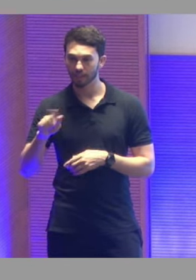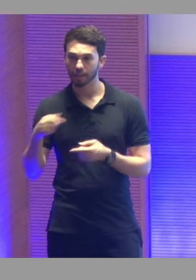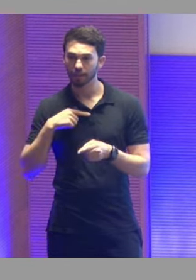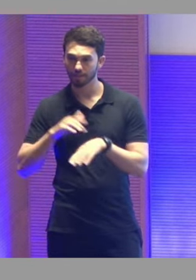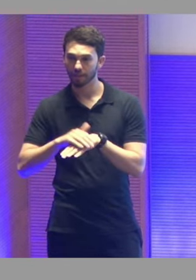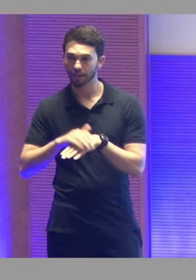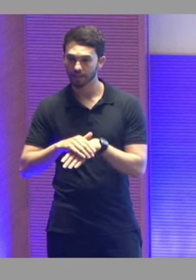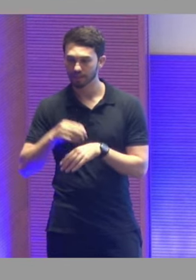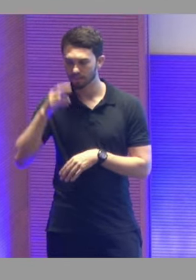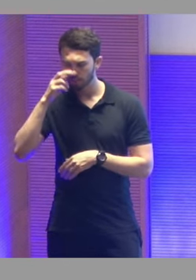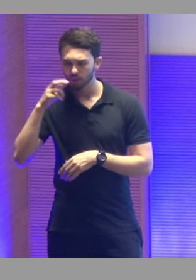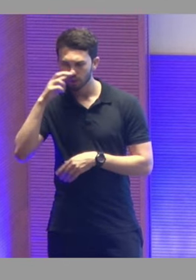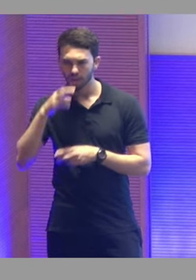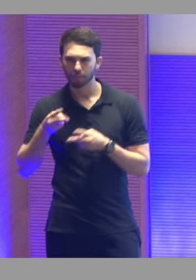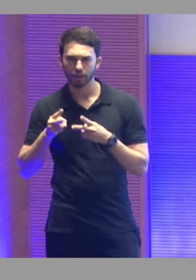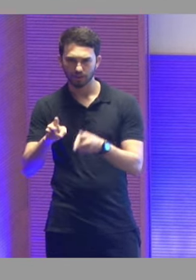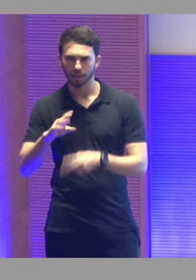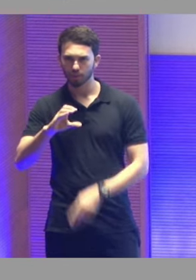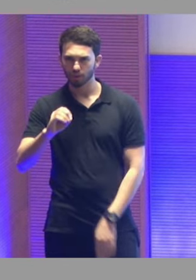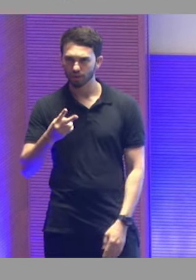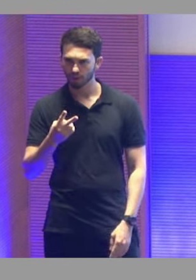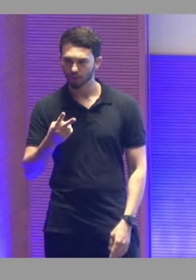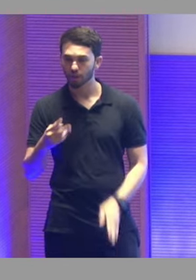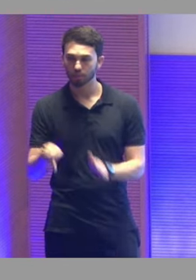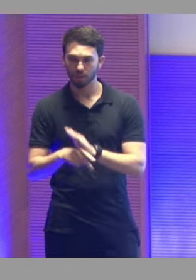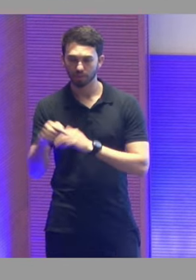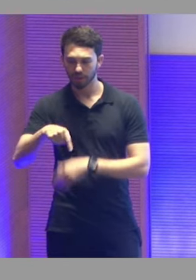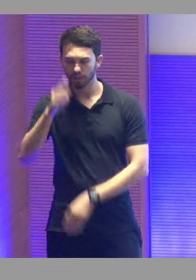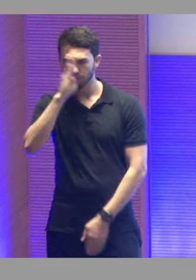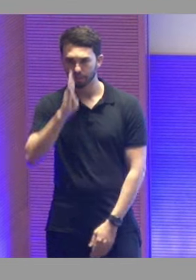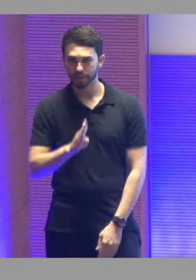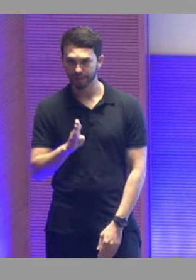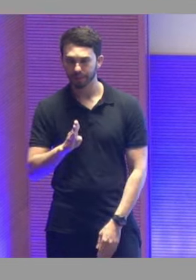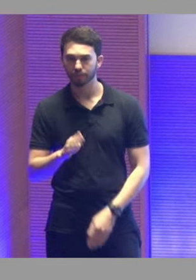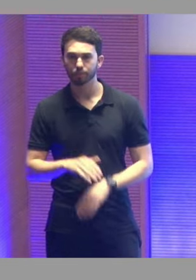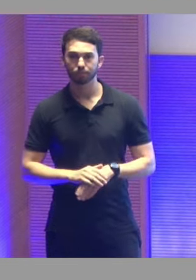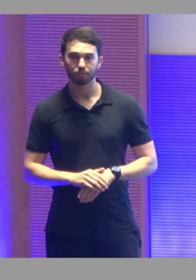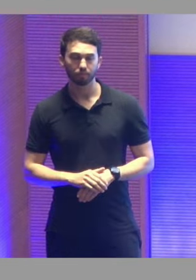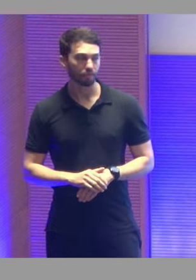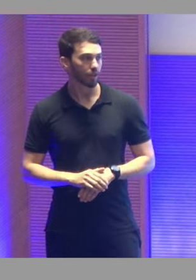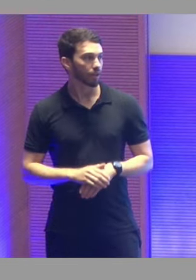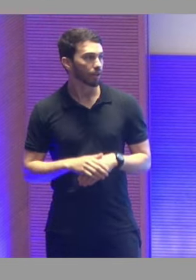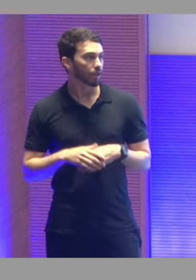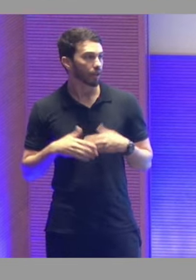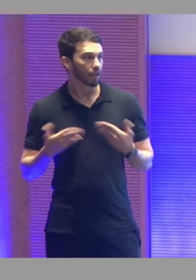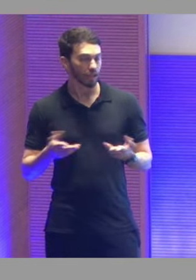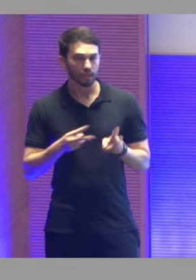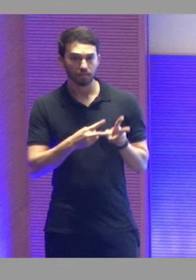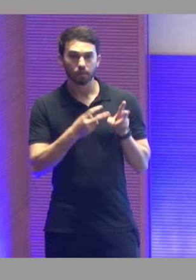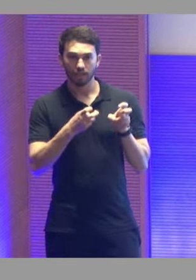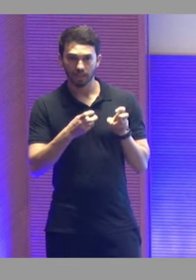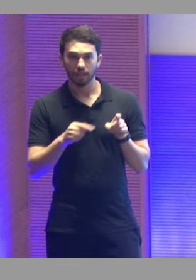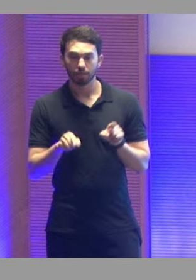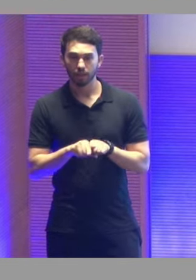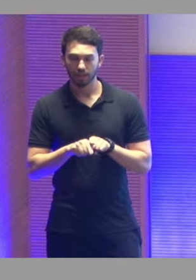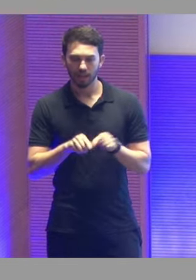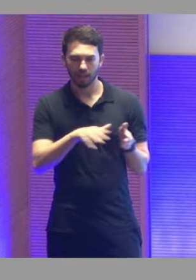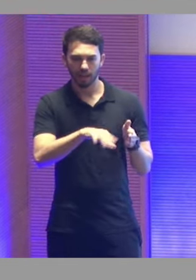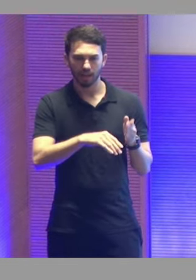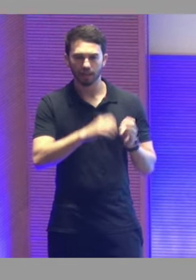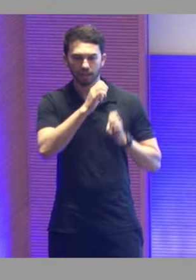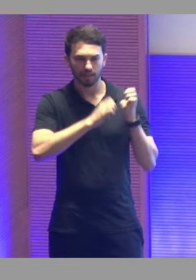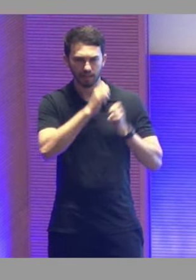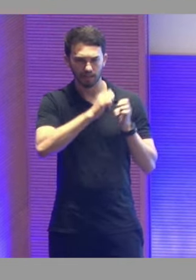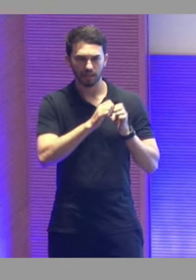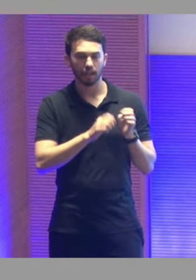monitoramento contínuo das emissões a nível Brasil e a gente já consegue ver a que a categoria de processos industriais e combustão